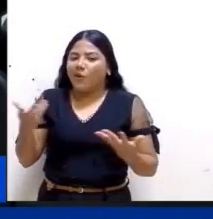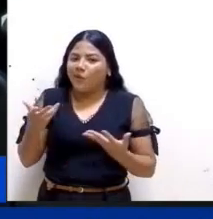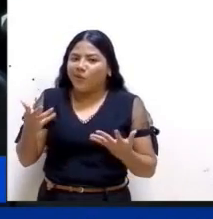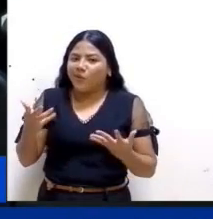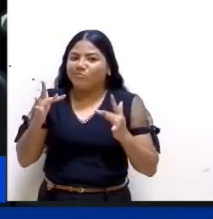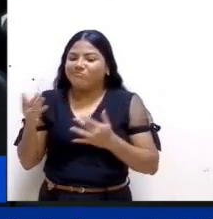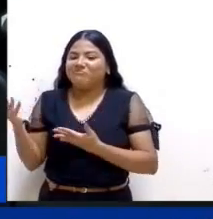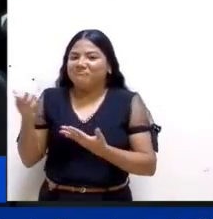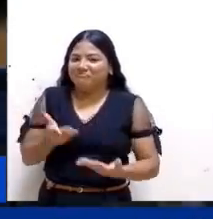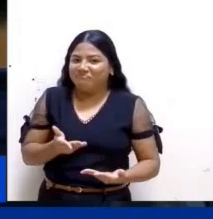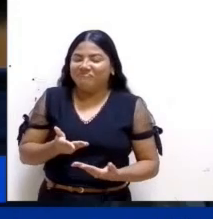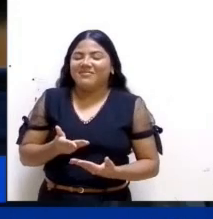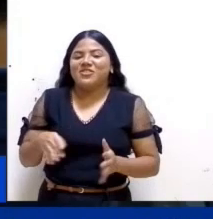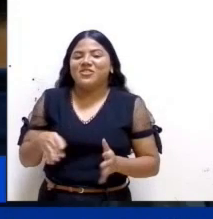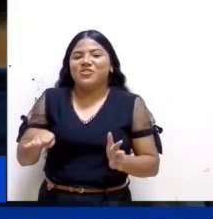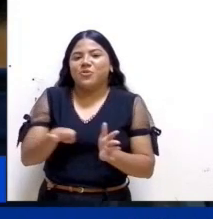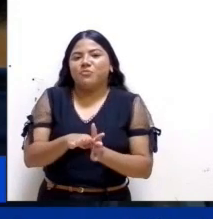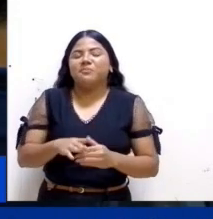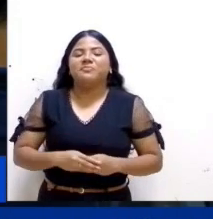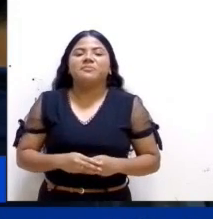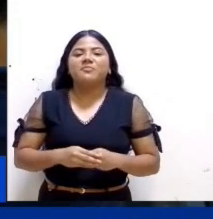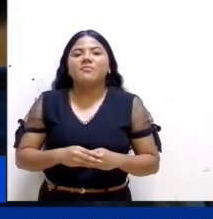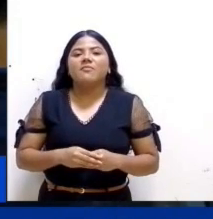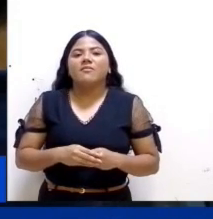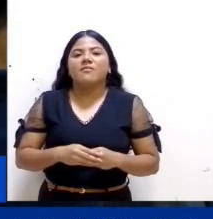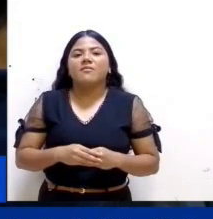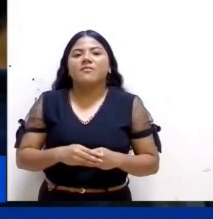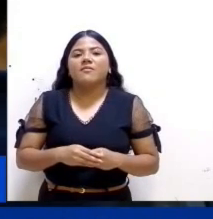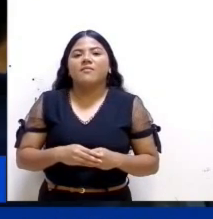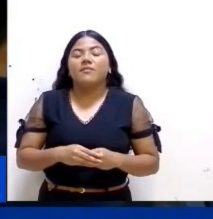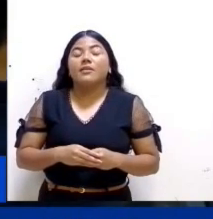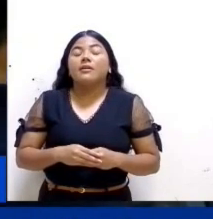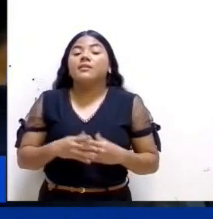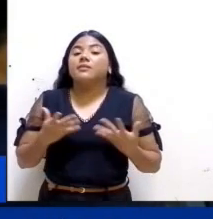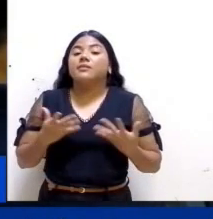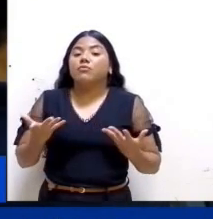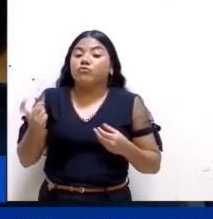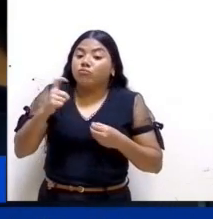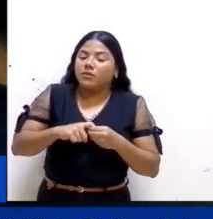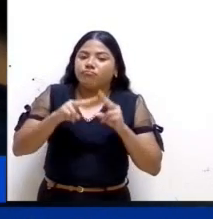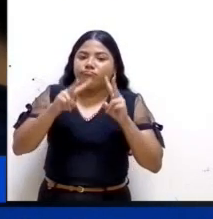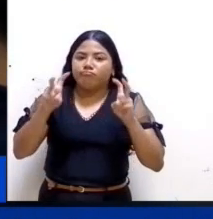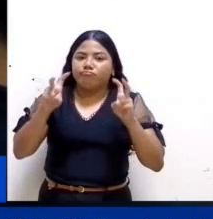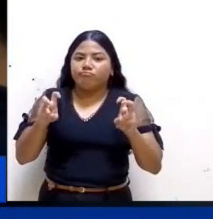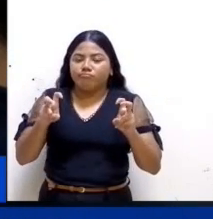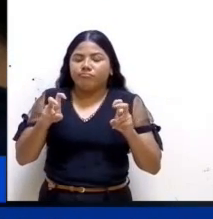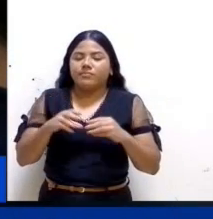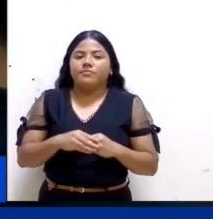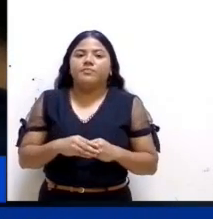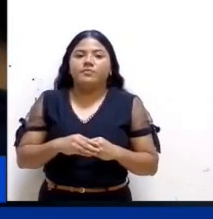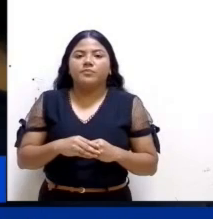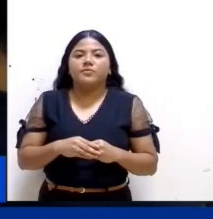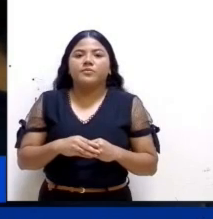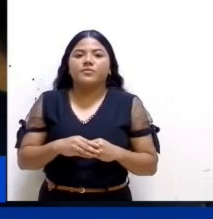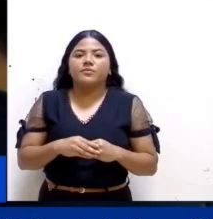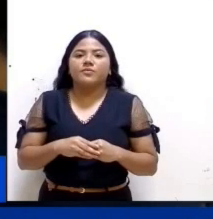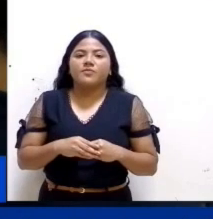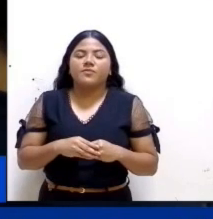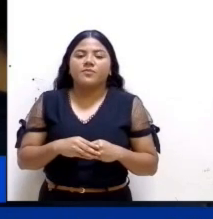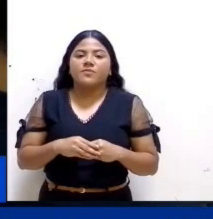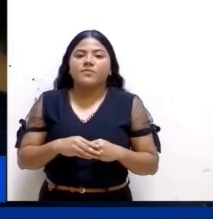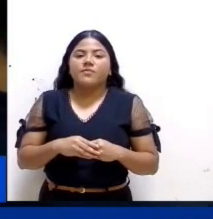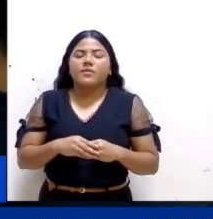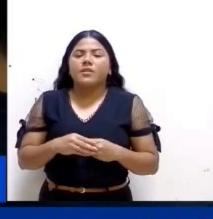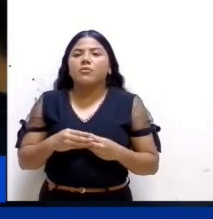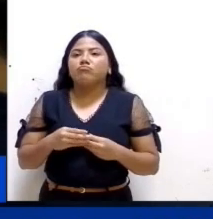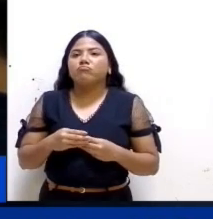dizendo a vocês, voltando para cá. Então, é preciso definir as regras do jogo. A gente vai casar? Como